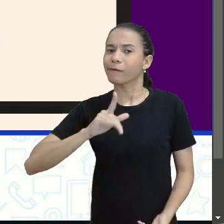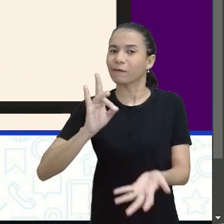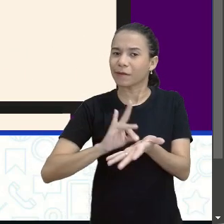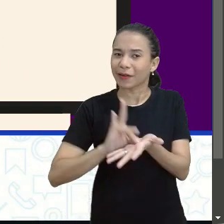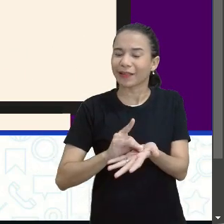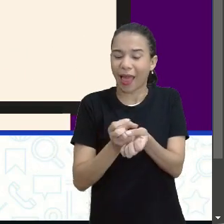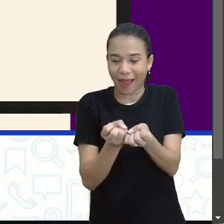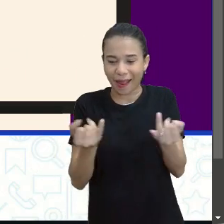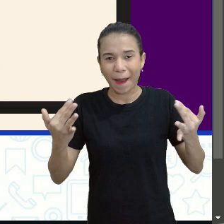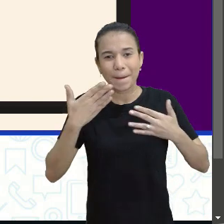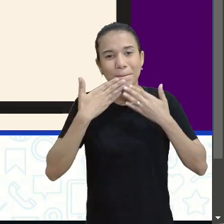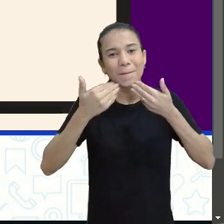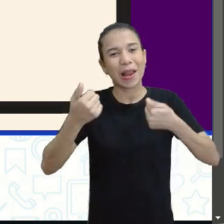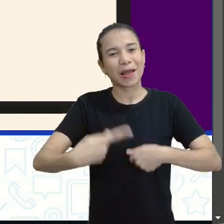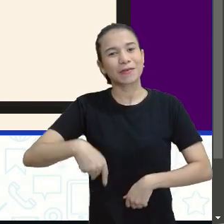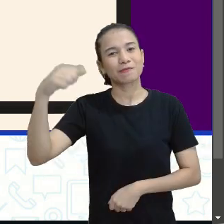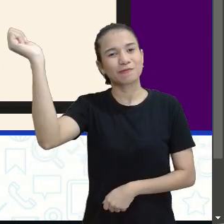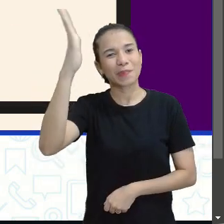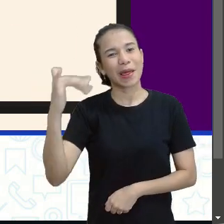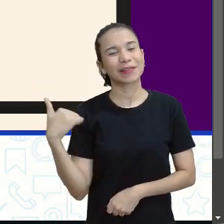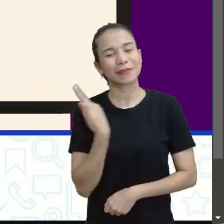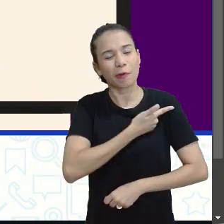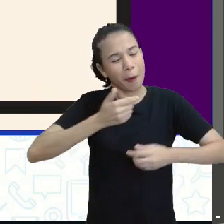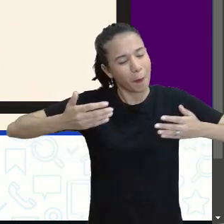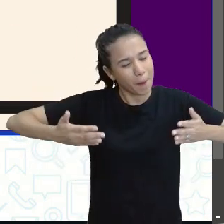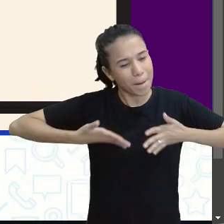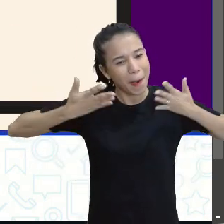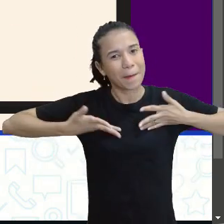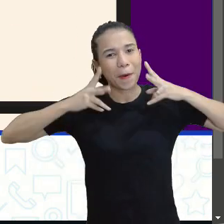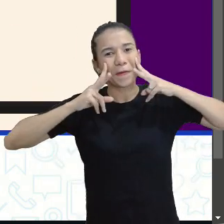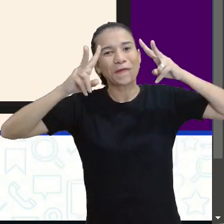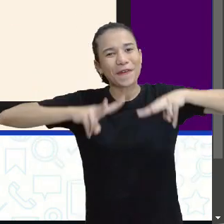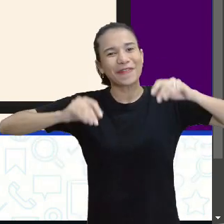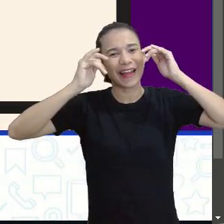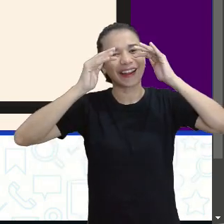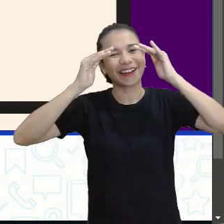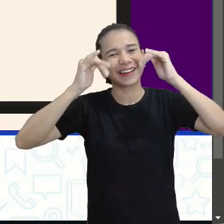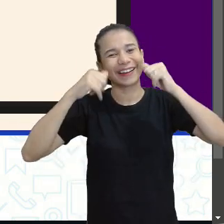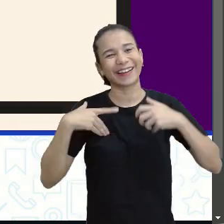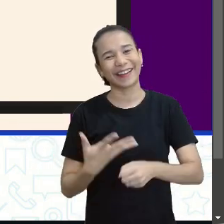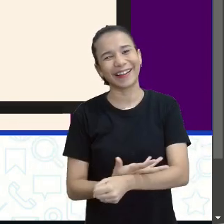entre os melhores do Brasil, isso nos enche de alegria e enche os olhos também de lágrimas.